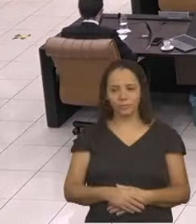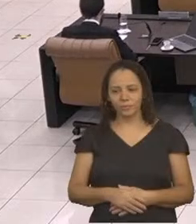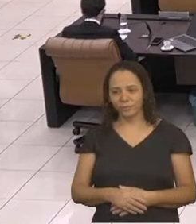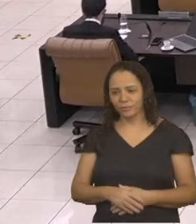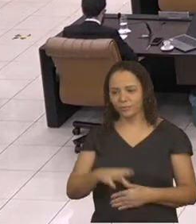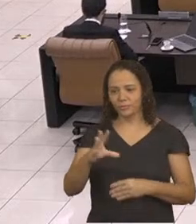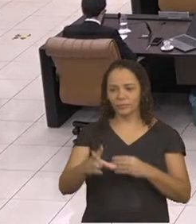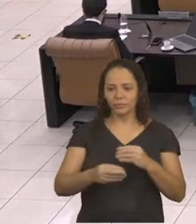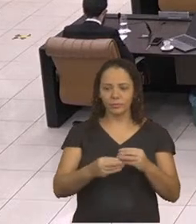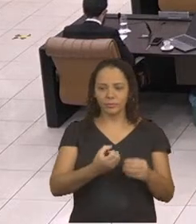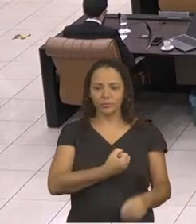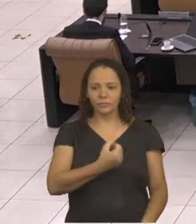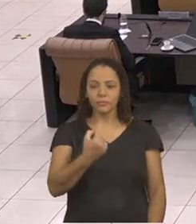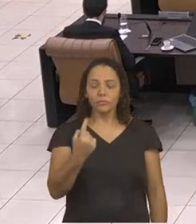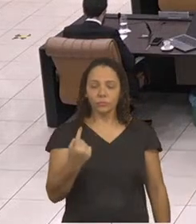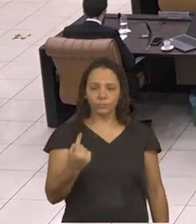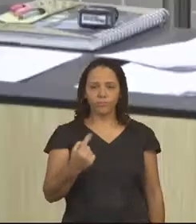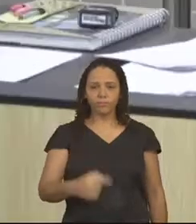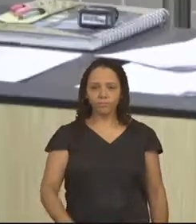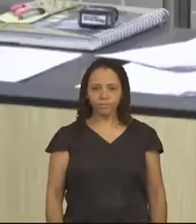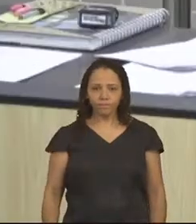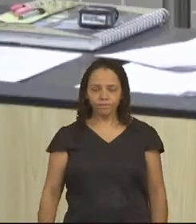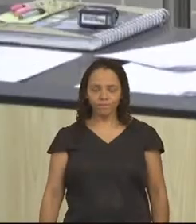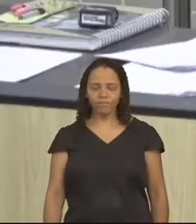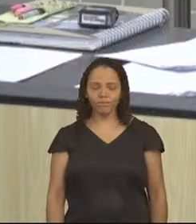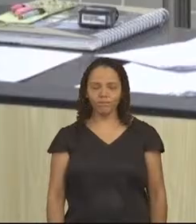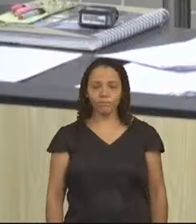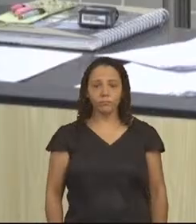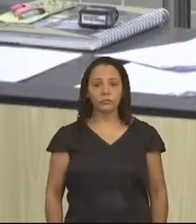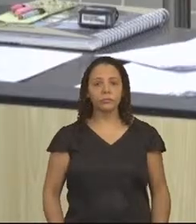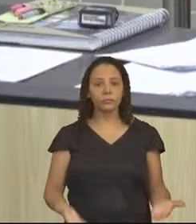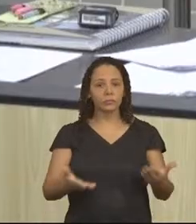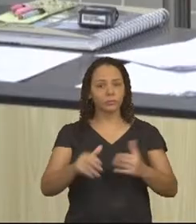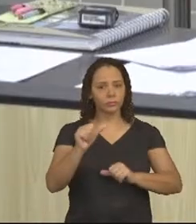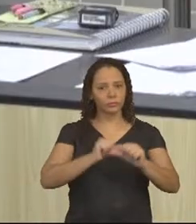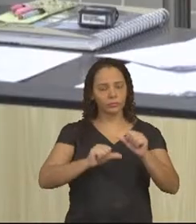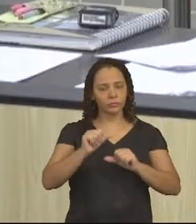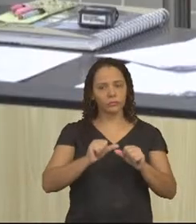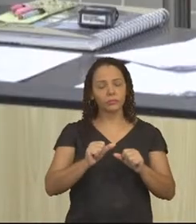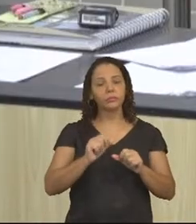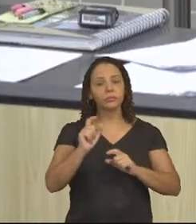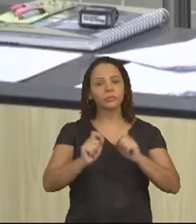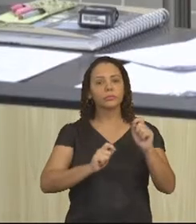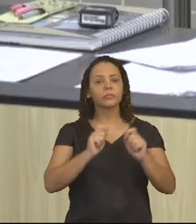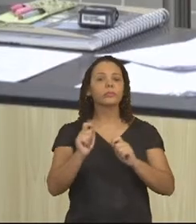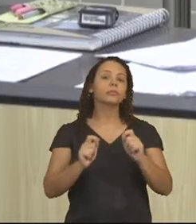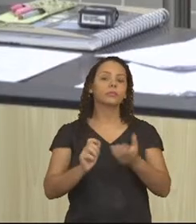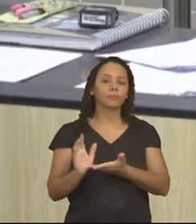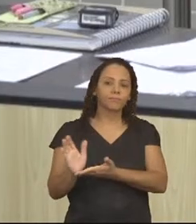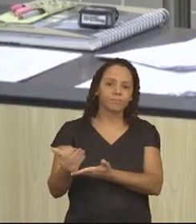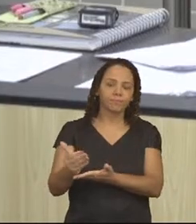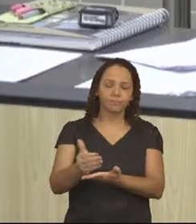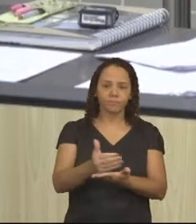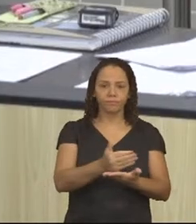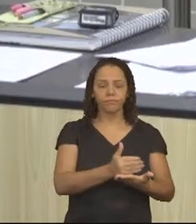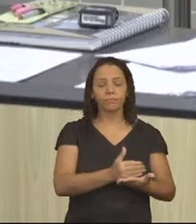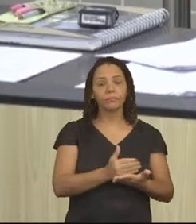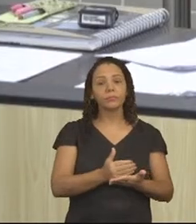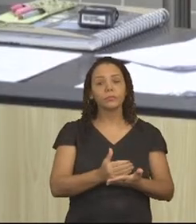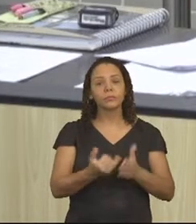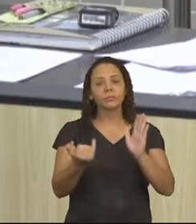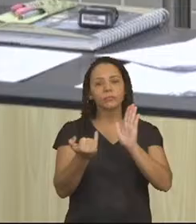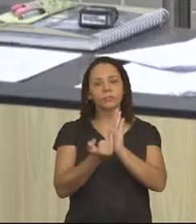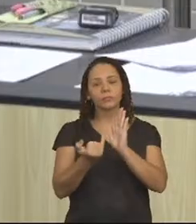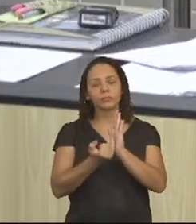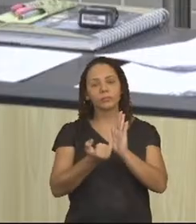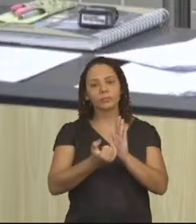Emenda 1. A emenda do projeto passa a ser: dispõe sobre a captação de recursos do imposto de renda de